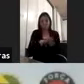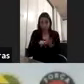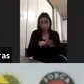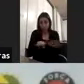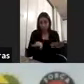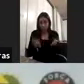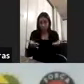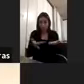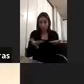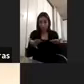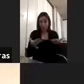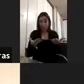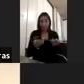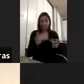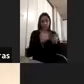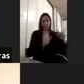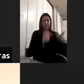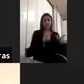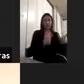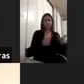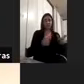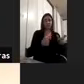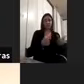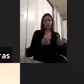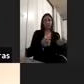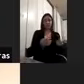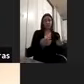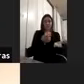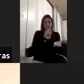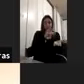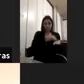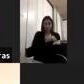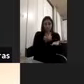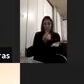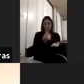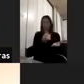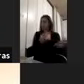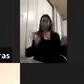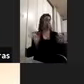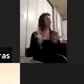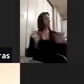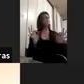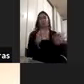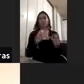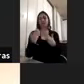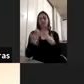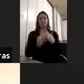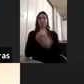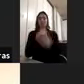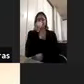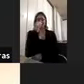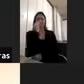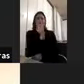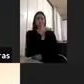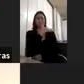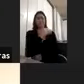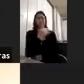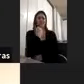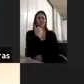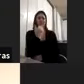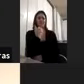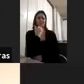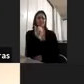pessoas, Gilson. Então, assim, é importante que as pessoas saibam disso. É importante que os trabalhadores, eu sei que muitos deles estão lá ainda. Pense isso,